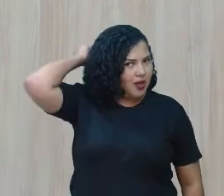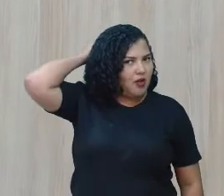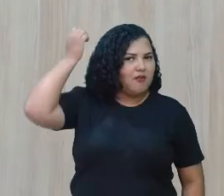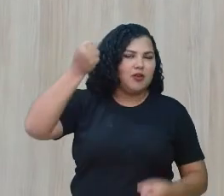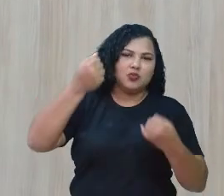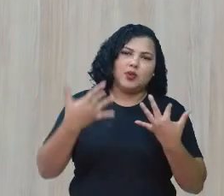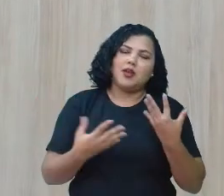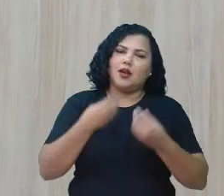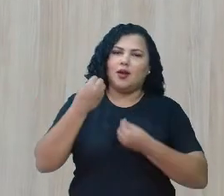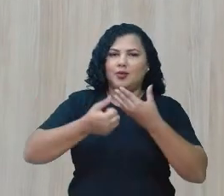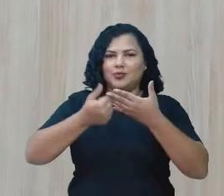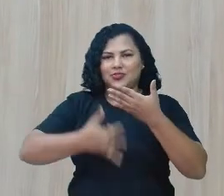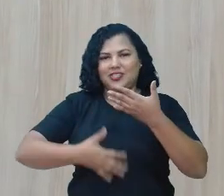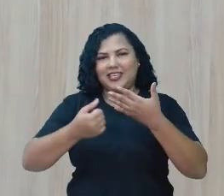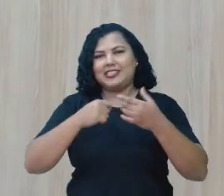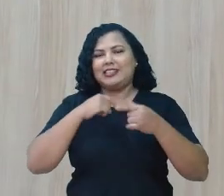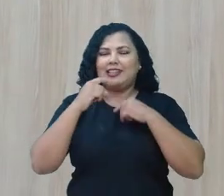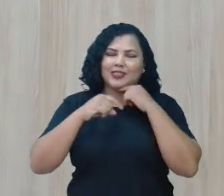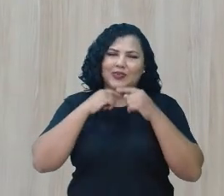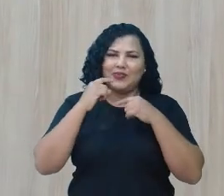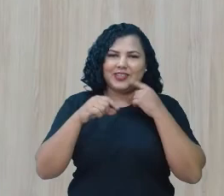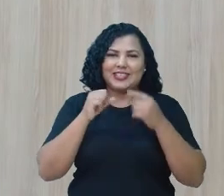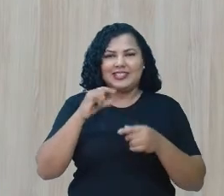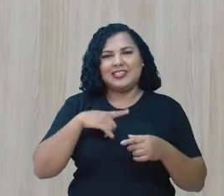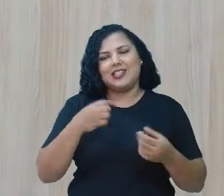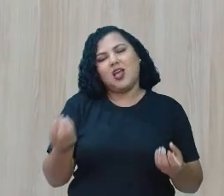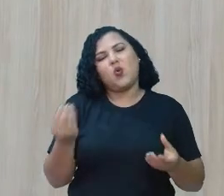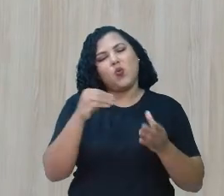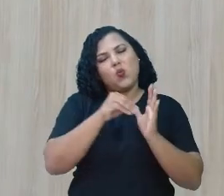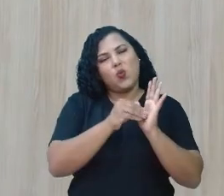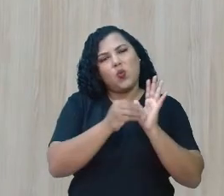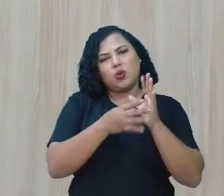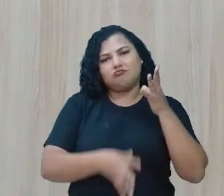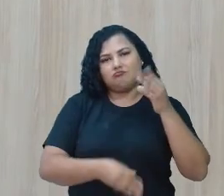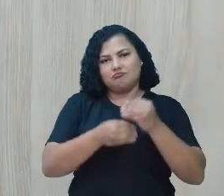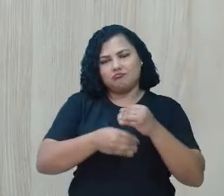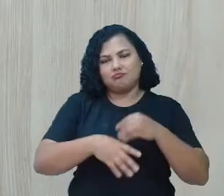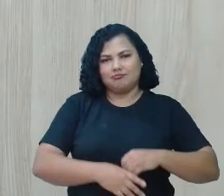questão aí do chat, se tem dúvidas e se ele tem alguma colocação para fazer.